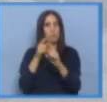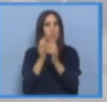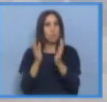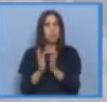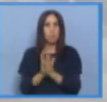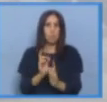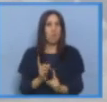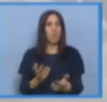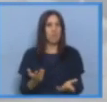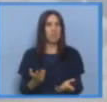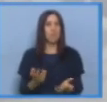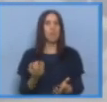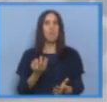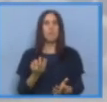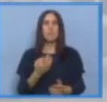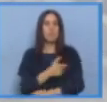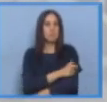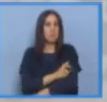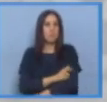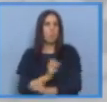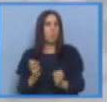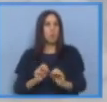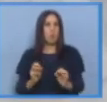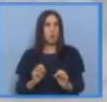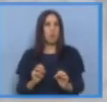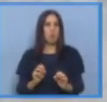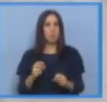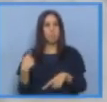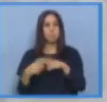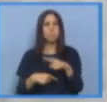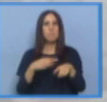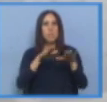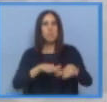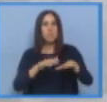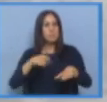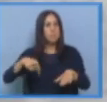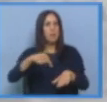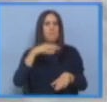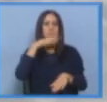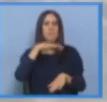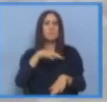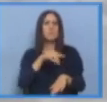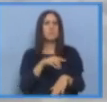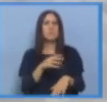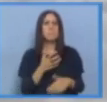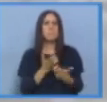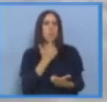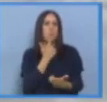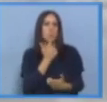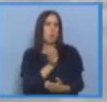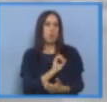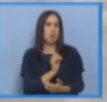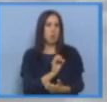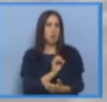mesmo. E mesmo não havendo representatividade, por exemplo, da tradição islâmica, existem algumas famílias, mas nada muito